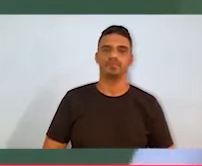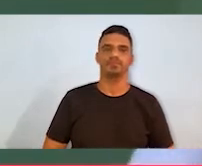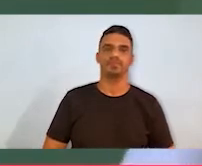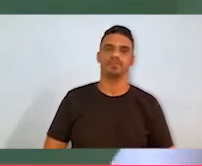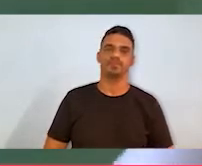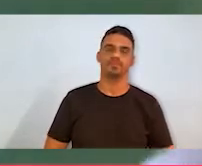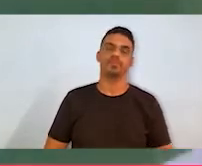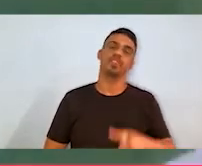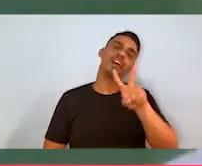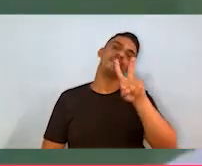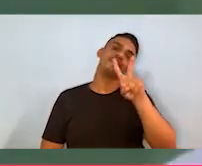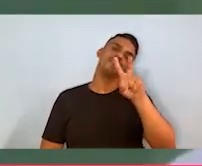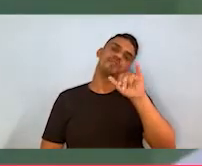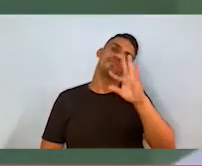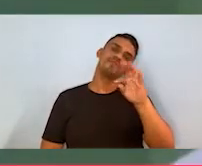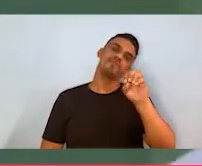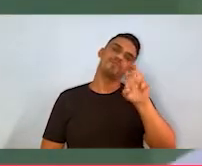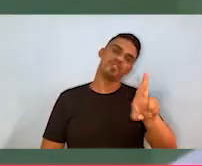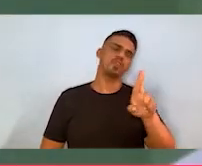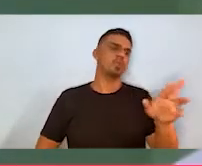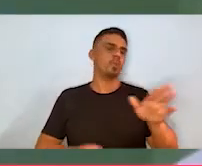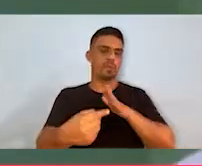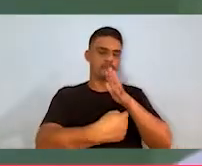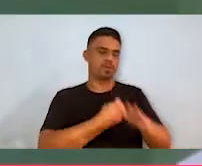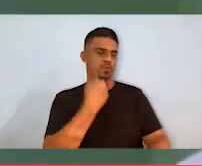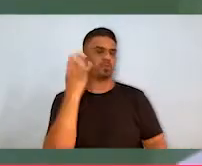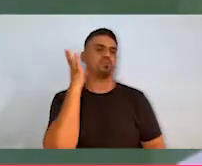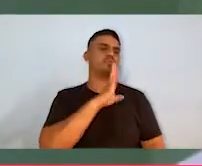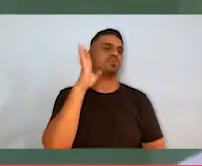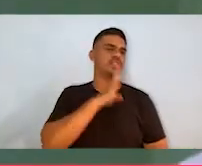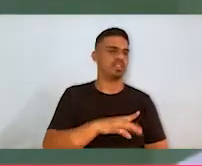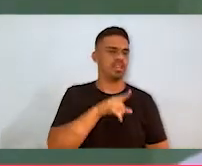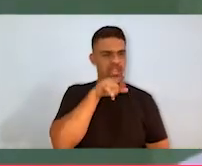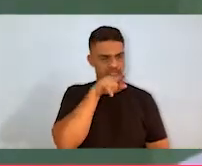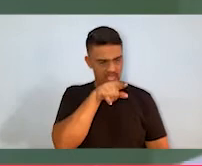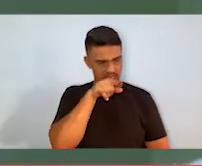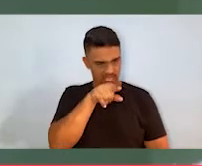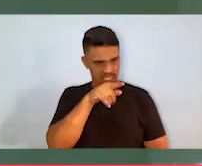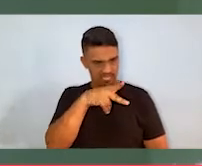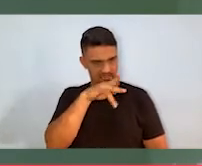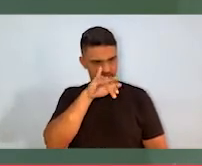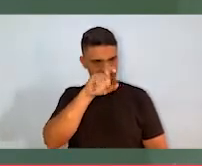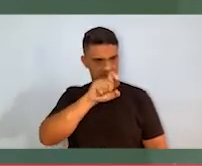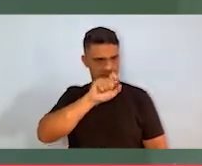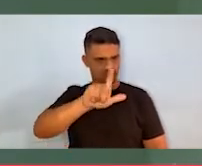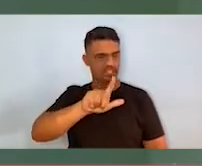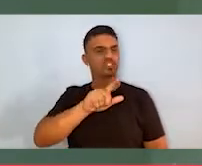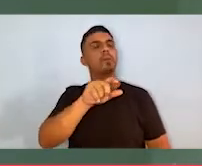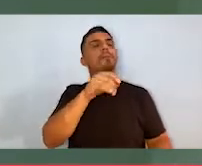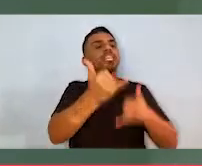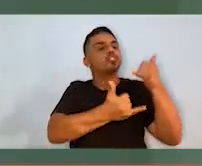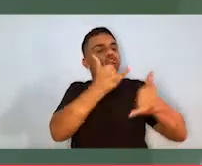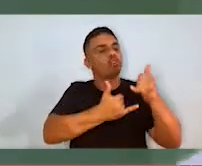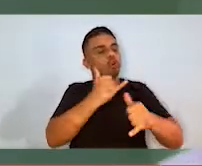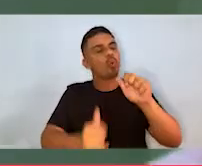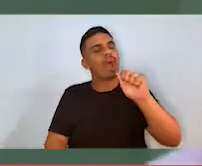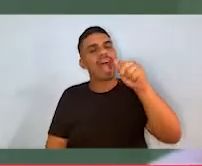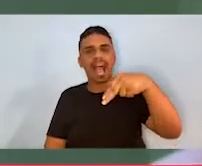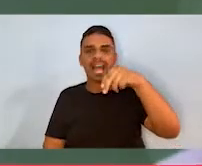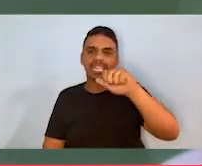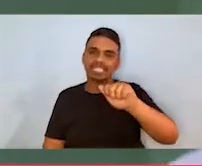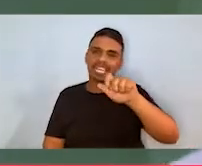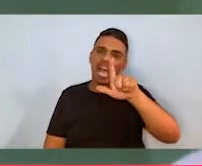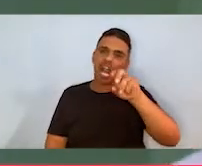Ó, o Victor perguntou uma coisa muito legal: pixel art para jogo analógico. Eu acho viável, mas eu acho